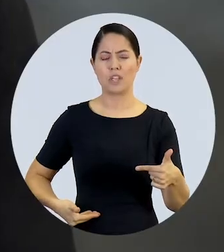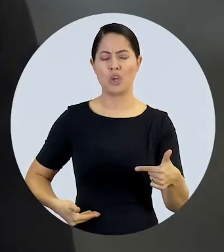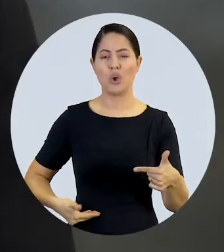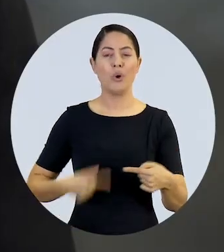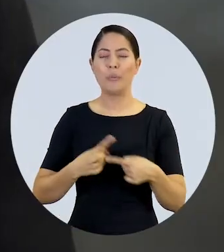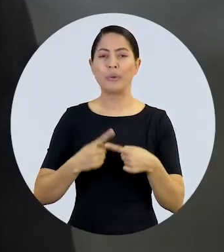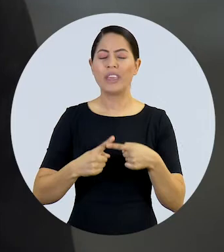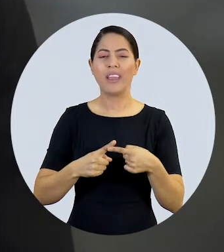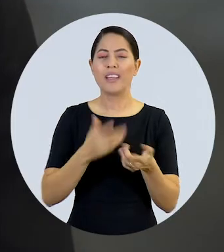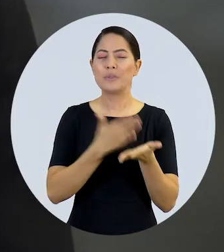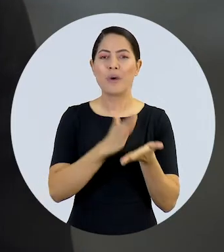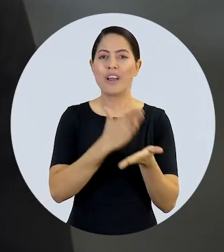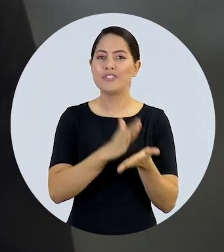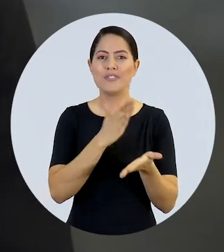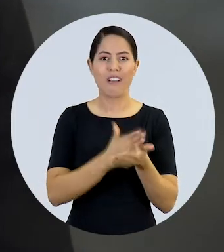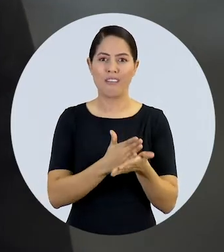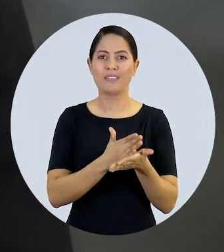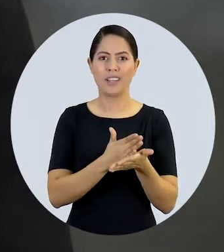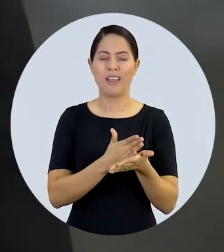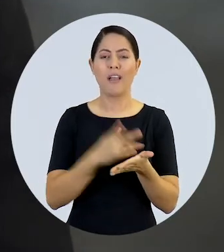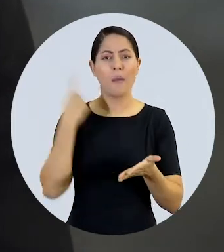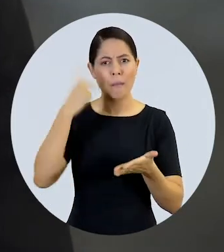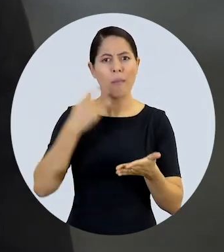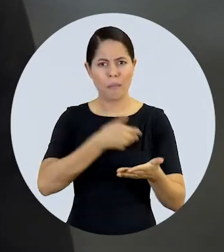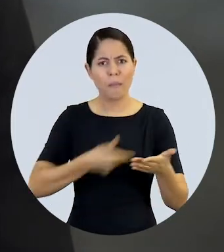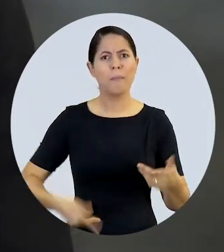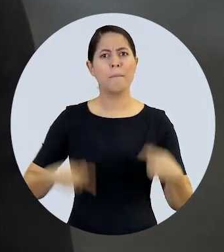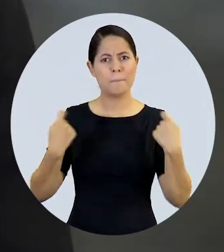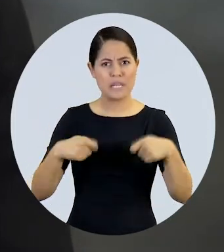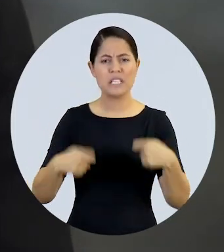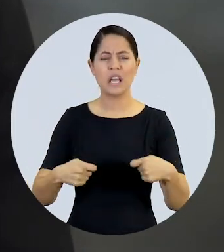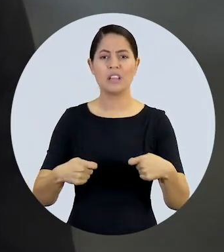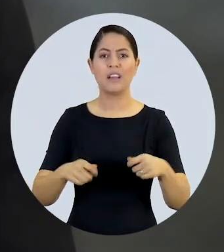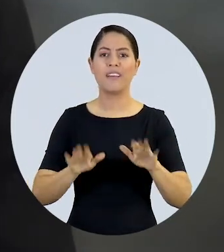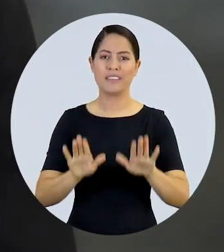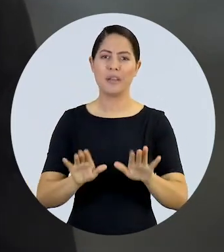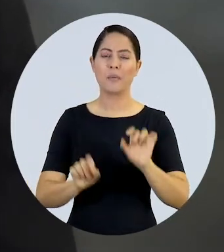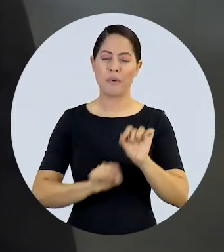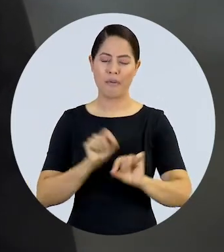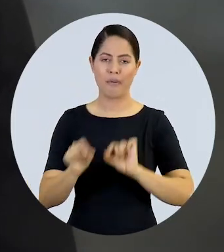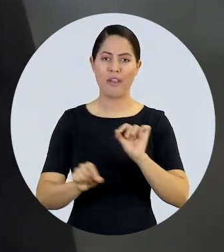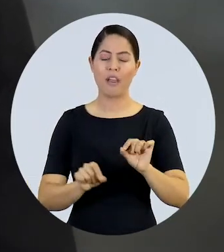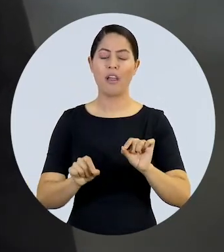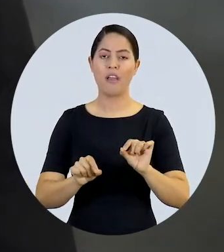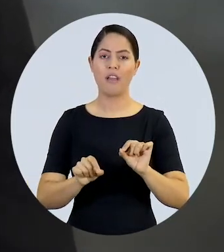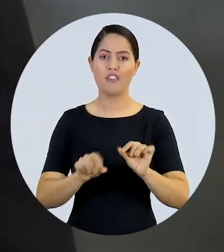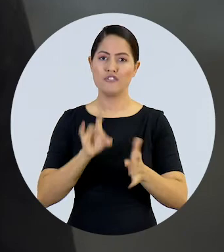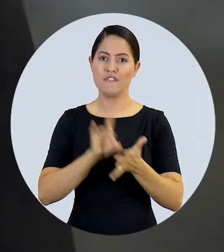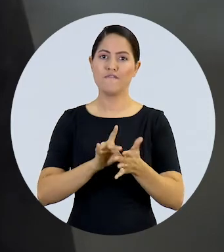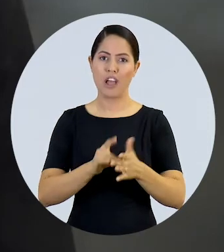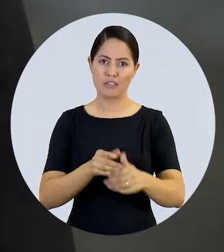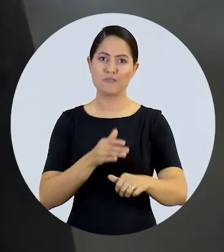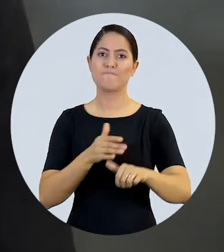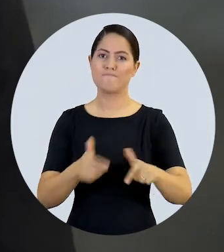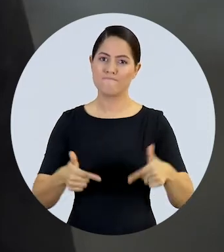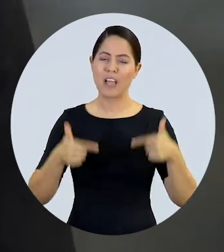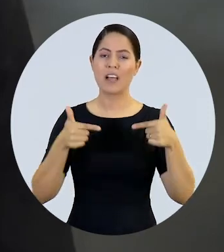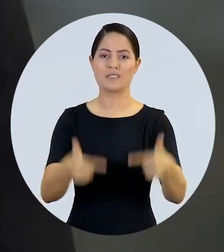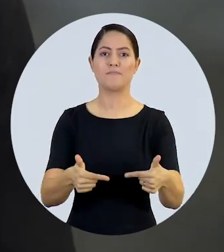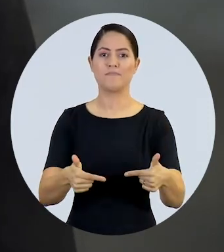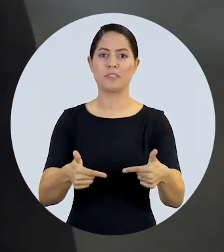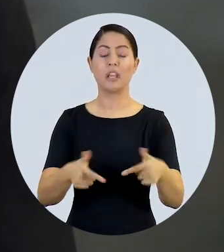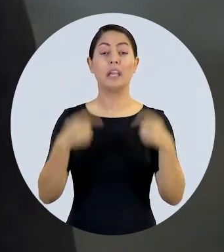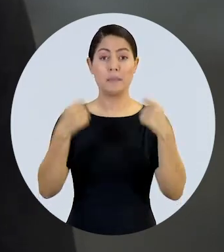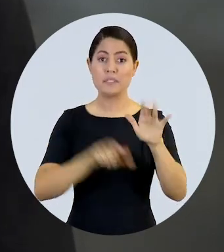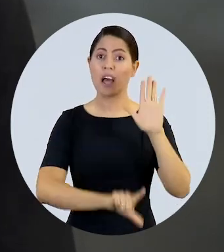porque não adianta criar política pública e não implementá-las. O que vai adiantar também